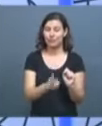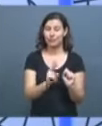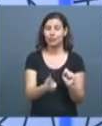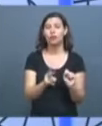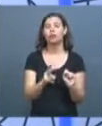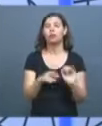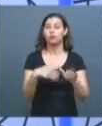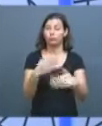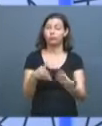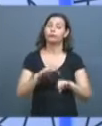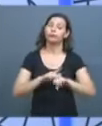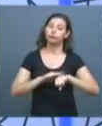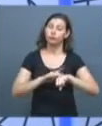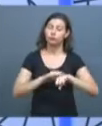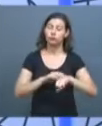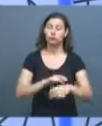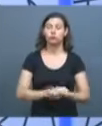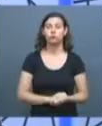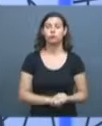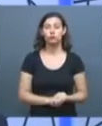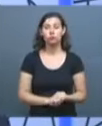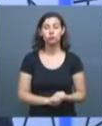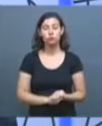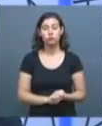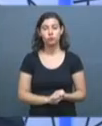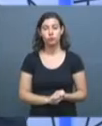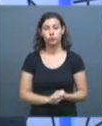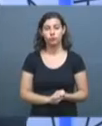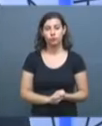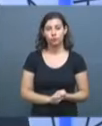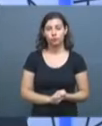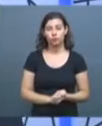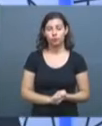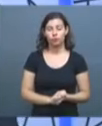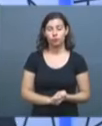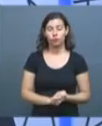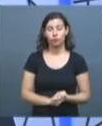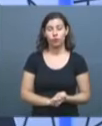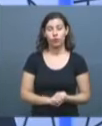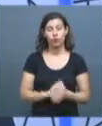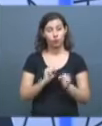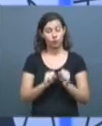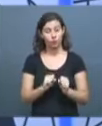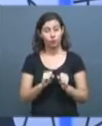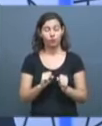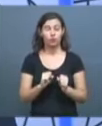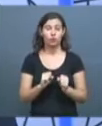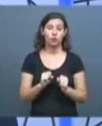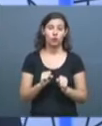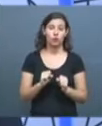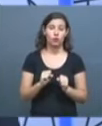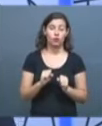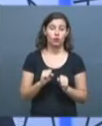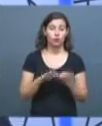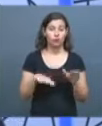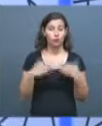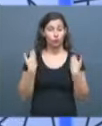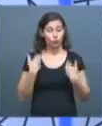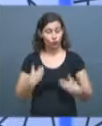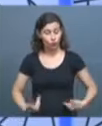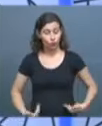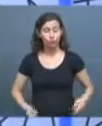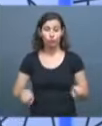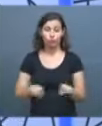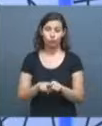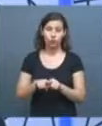as doenças, naquela ótica que nós conversamos. Então, ela pode se manifestar como sintomas desde físicos e